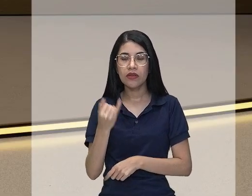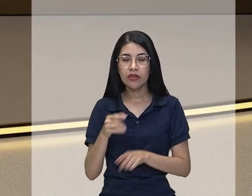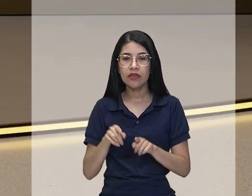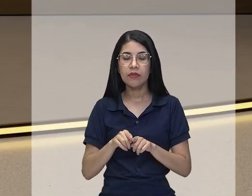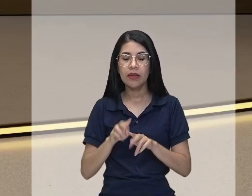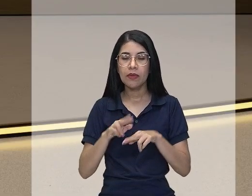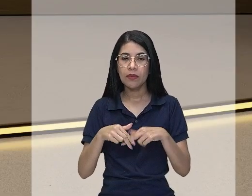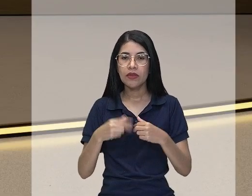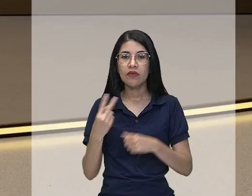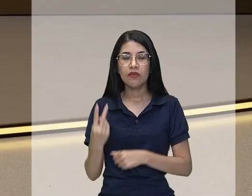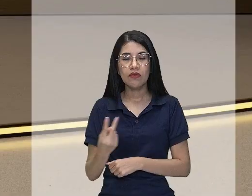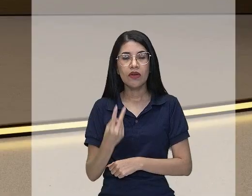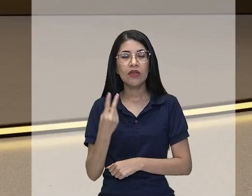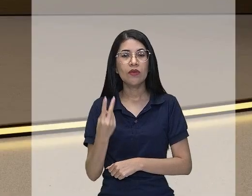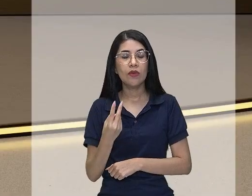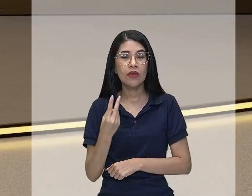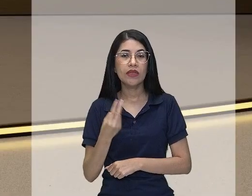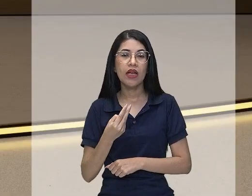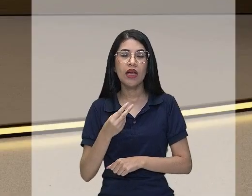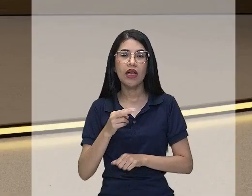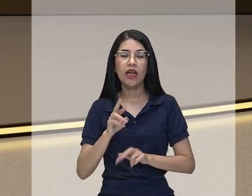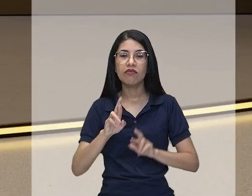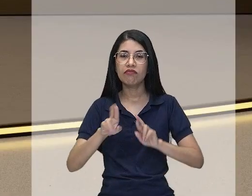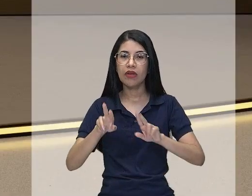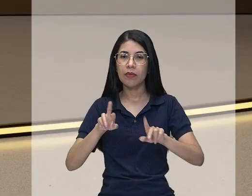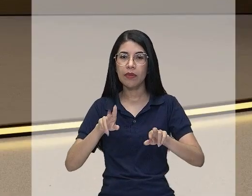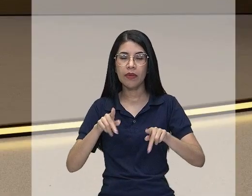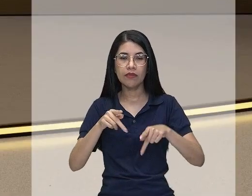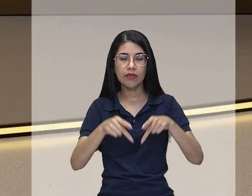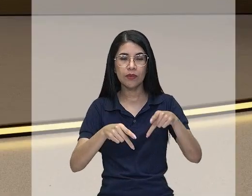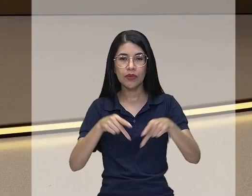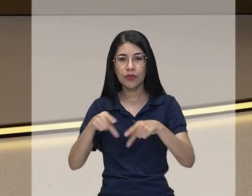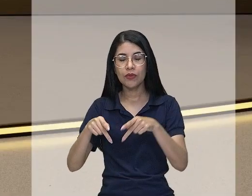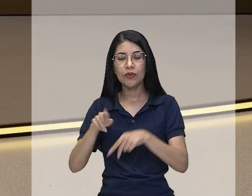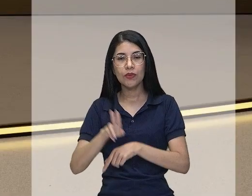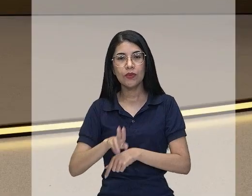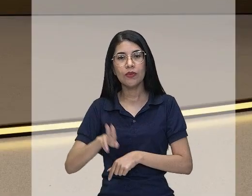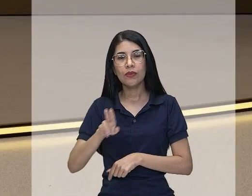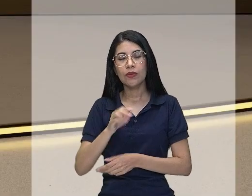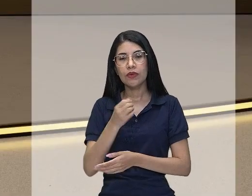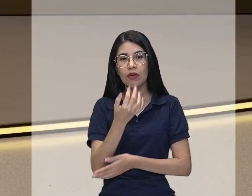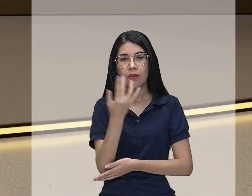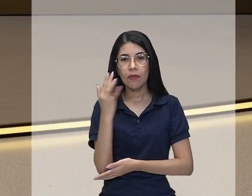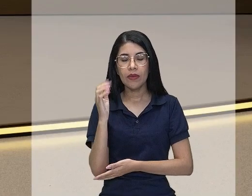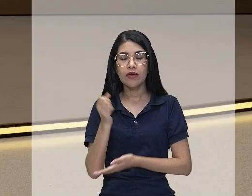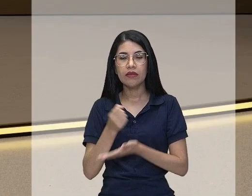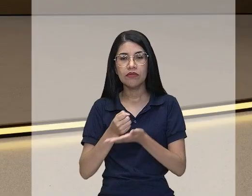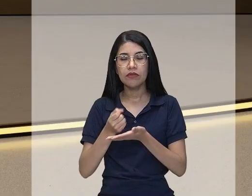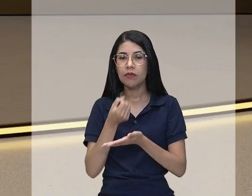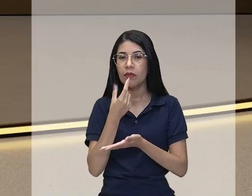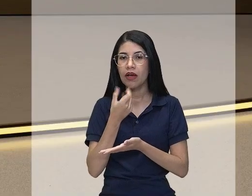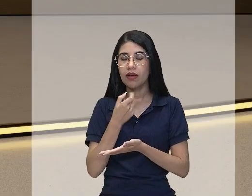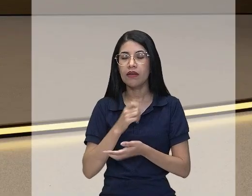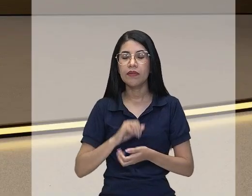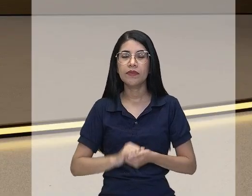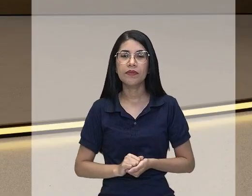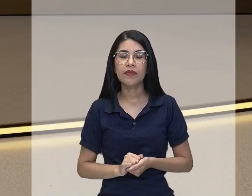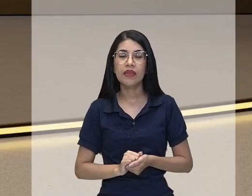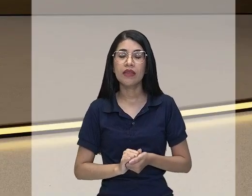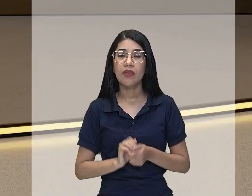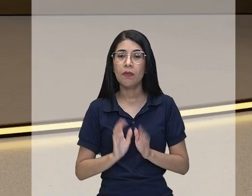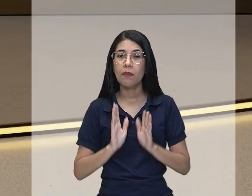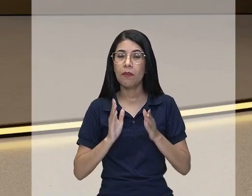valorizando o conhecimento de diferentes populações, né, que utiliza ali plantas para diversos fins. Né? E quando a gente fala de planta, pode